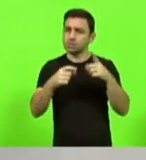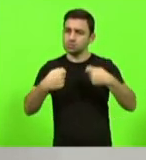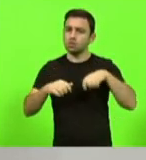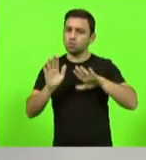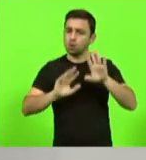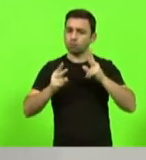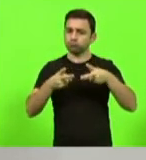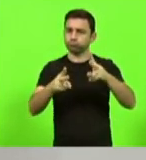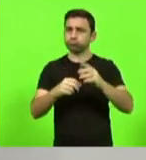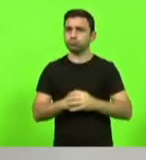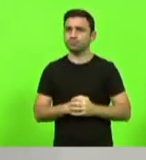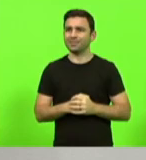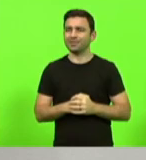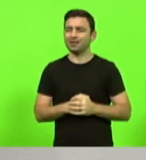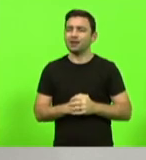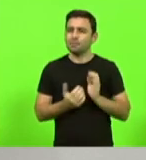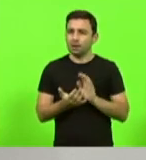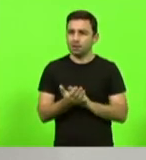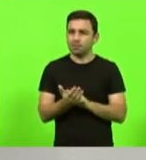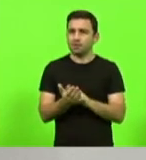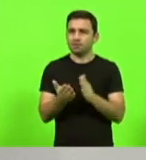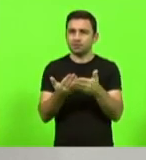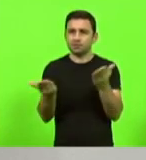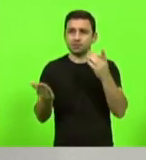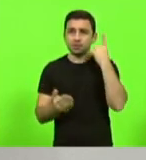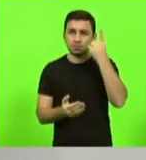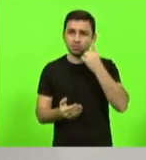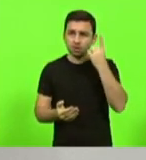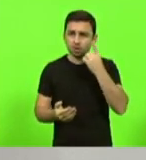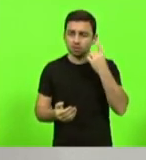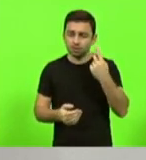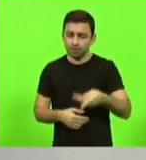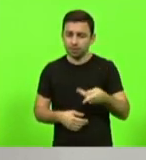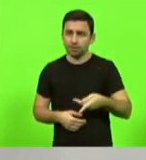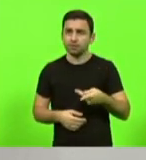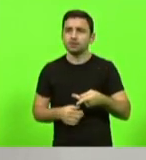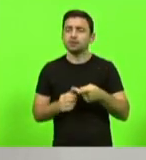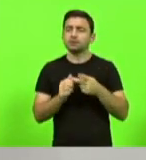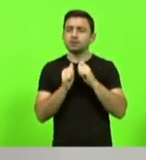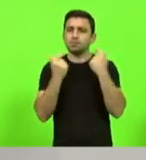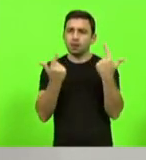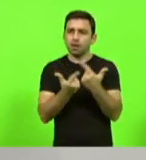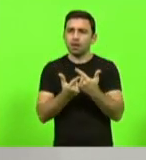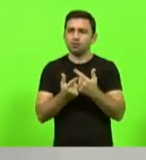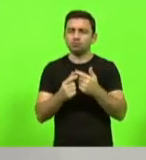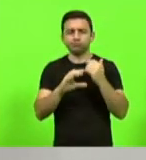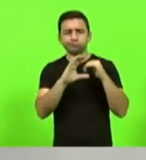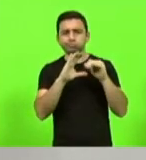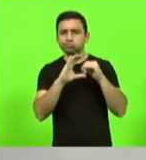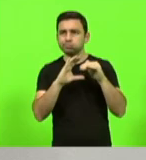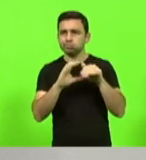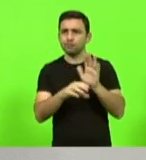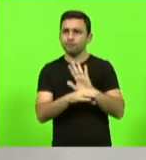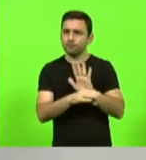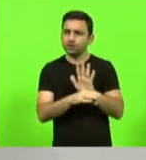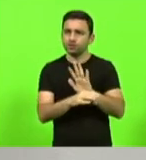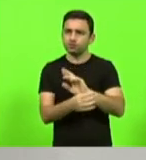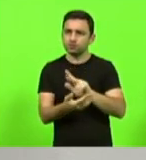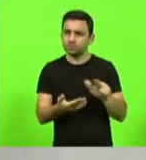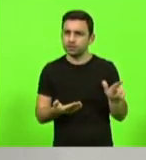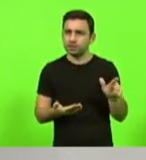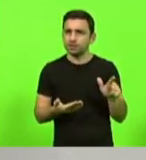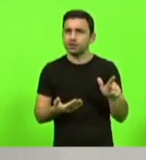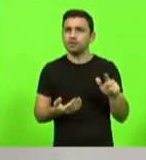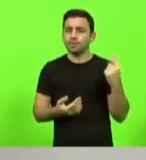Agradecemos o empenho de vários parlamentares desta casa, que também enviaram vídeos para a campanha, demonstrando que